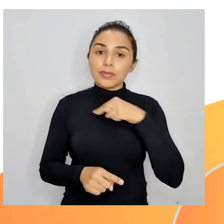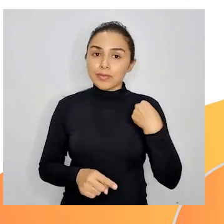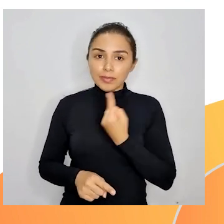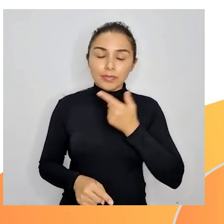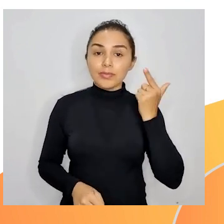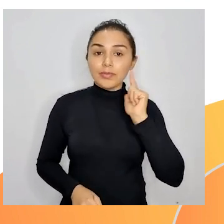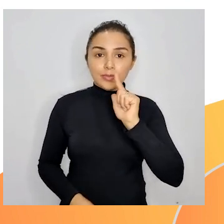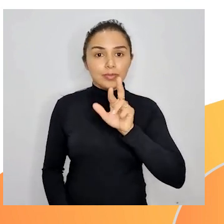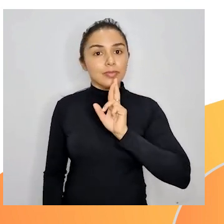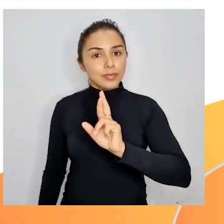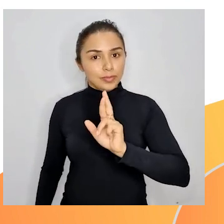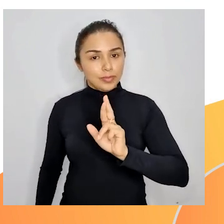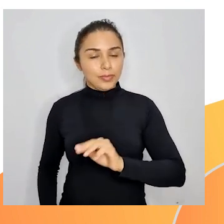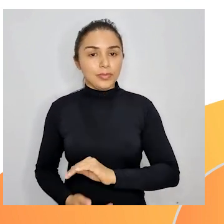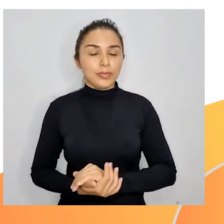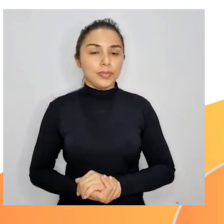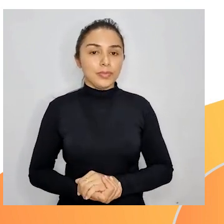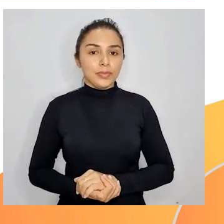ordem seguinte.